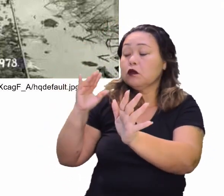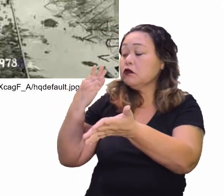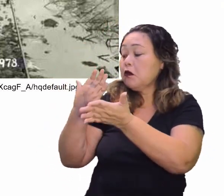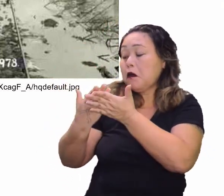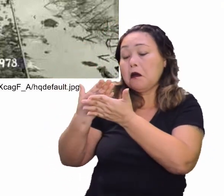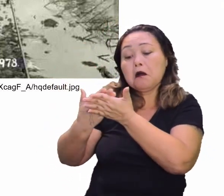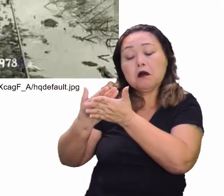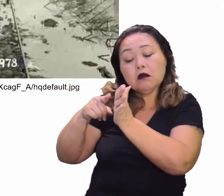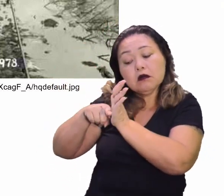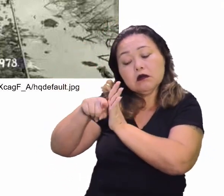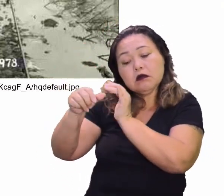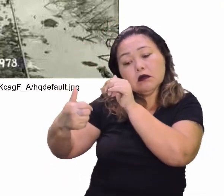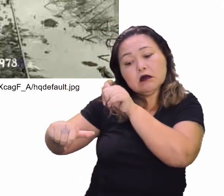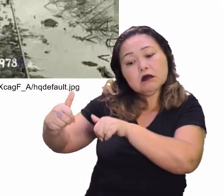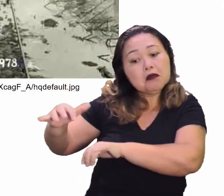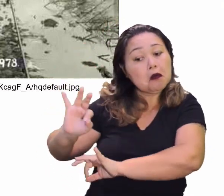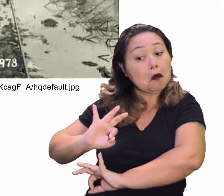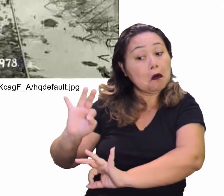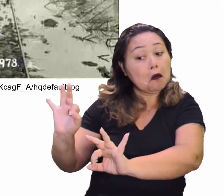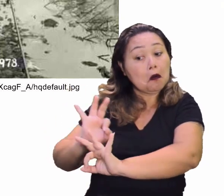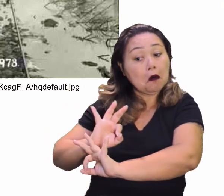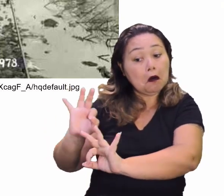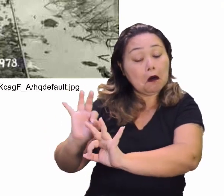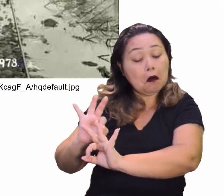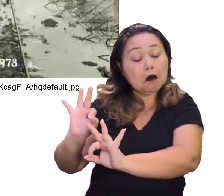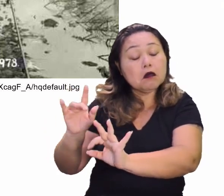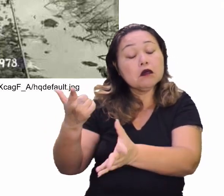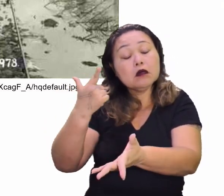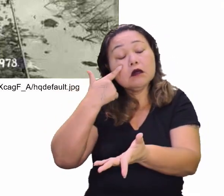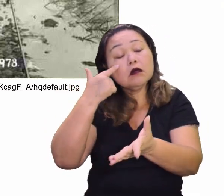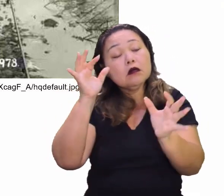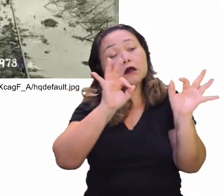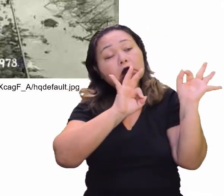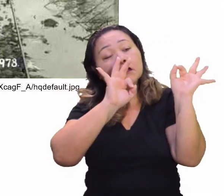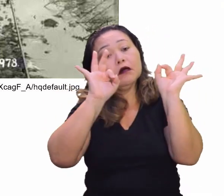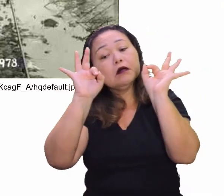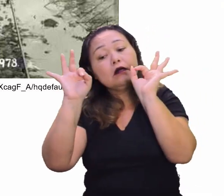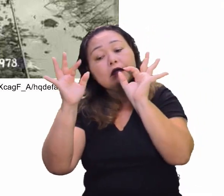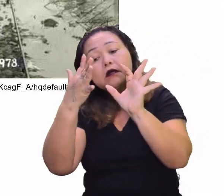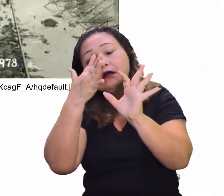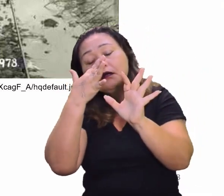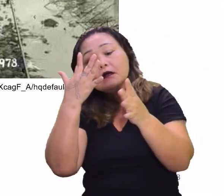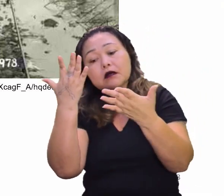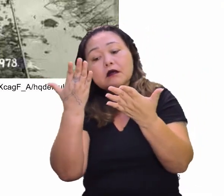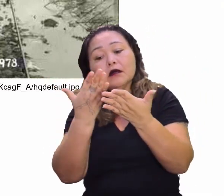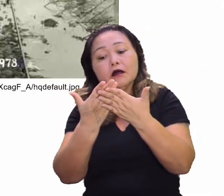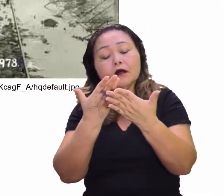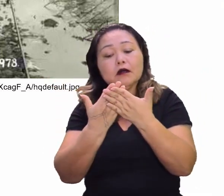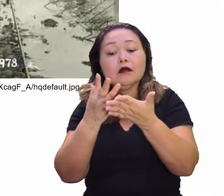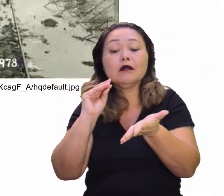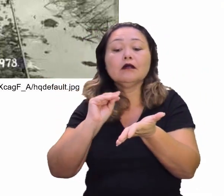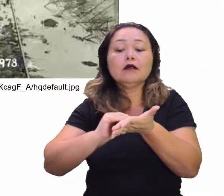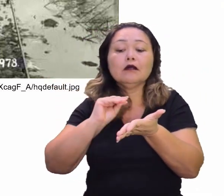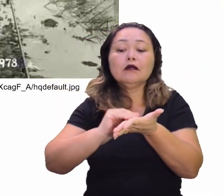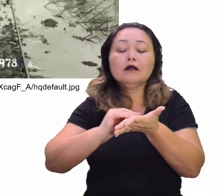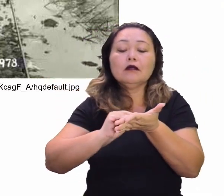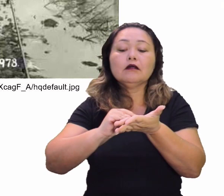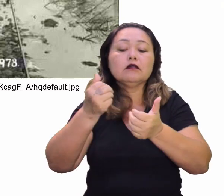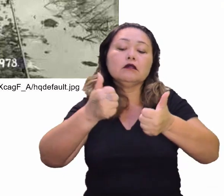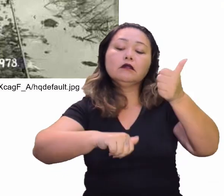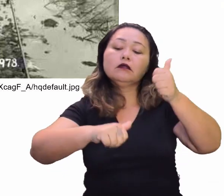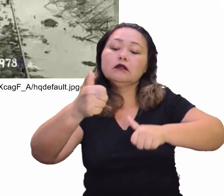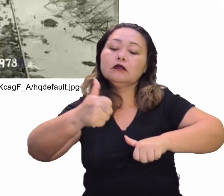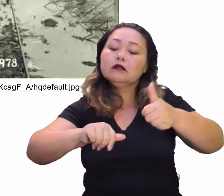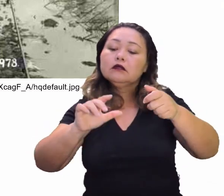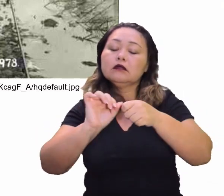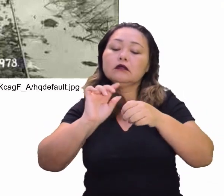né? E aí a gente observou durante a aula que essas falta de